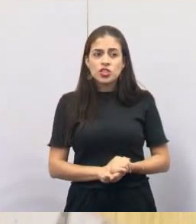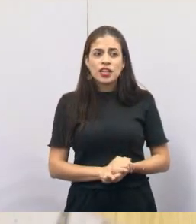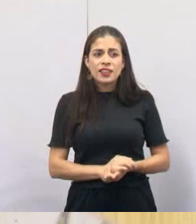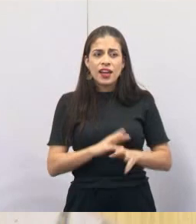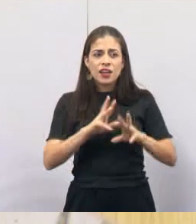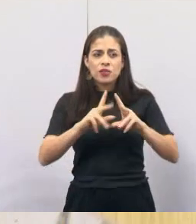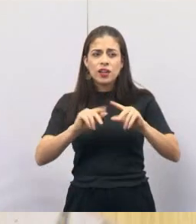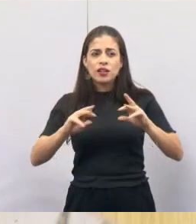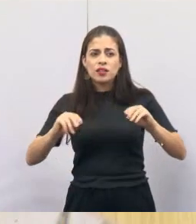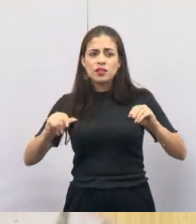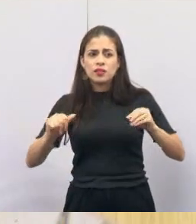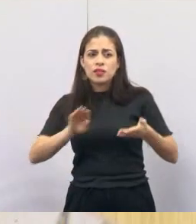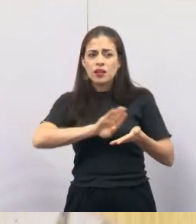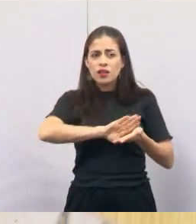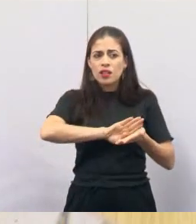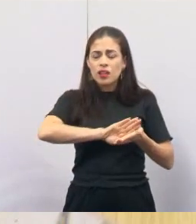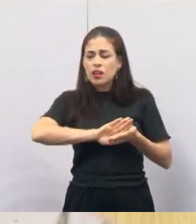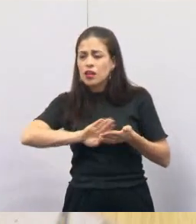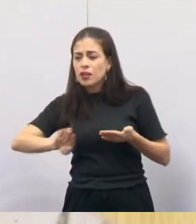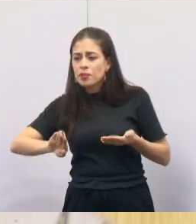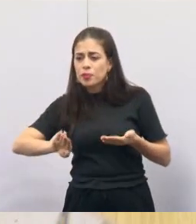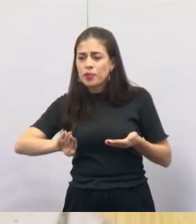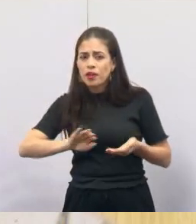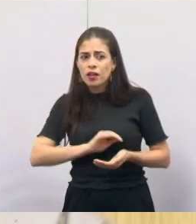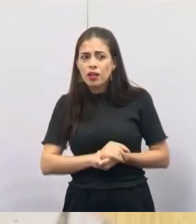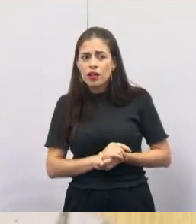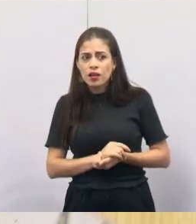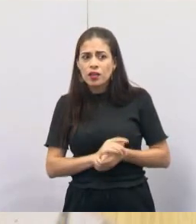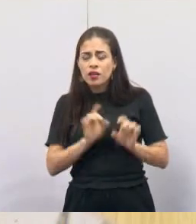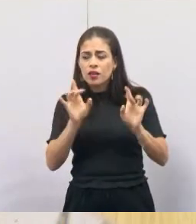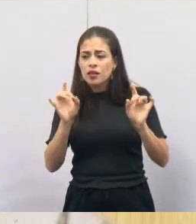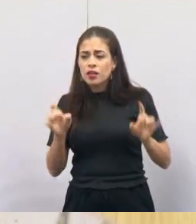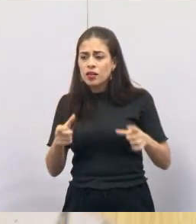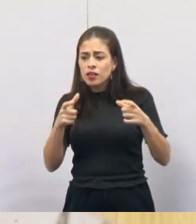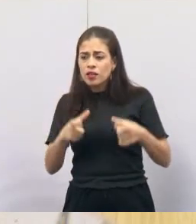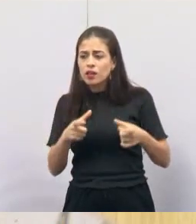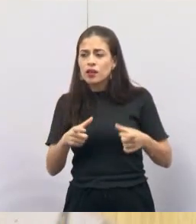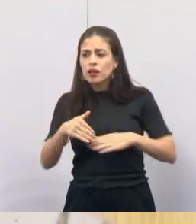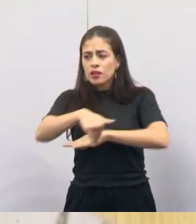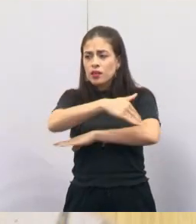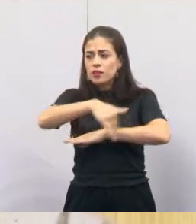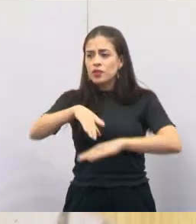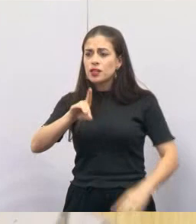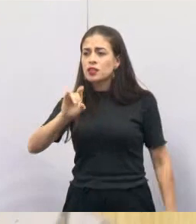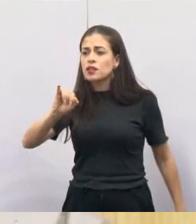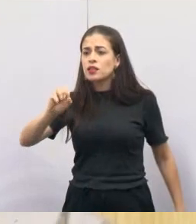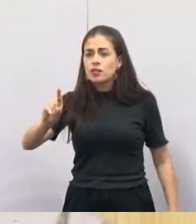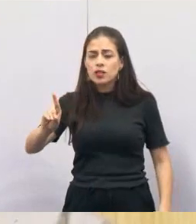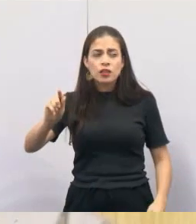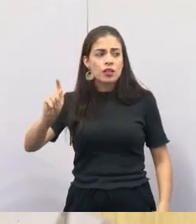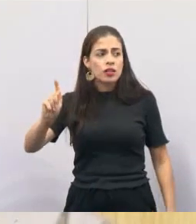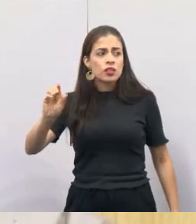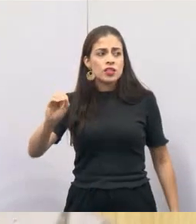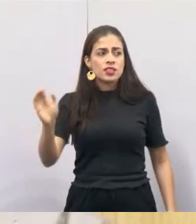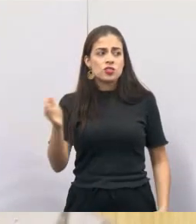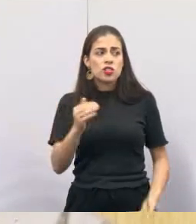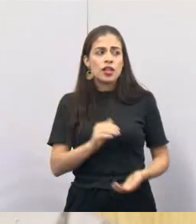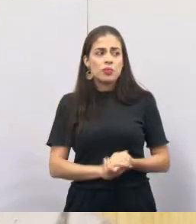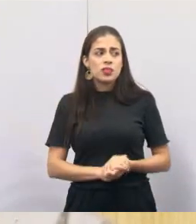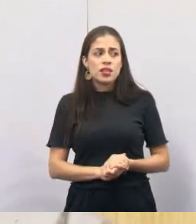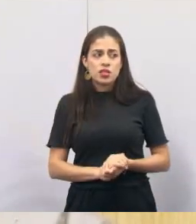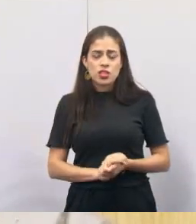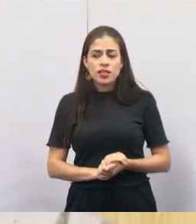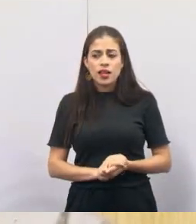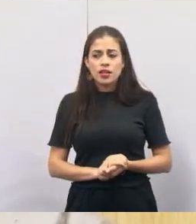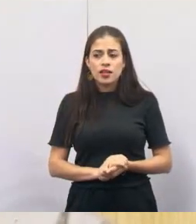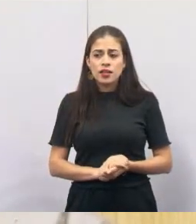do Tanquinho, especial na parte localizada na Avenida Diogo Fontes, lá no bairro Cidade